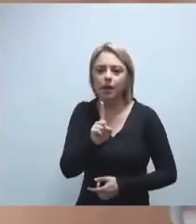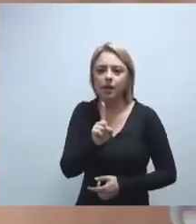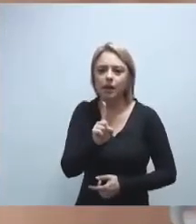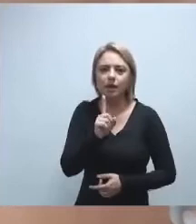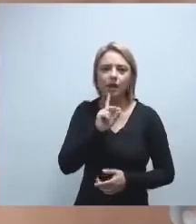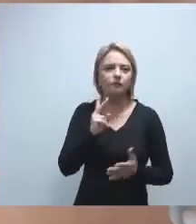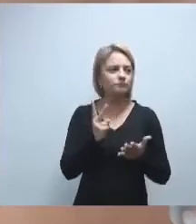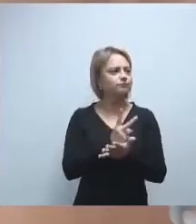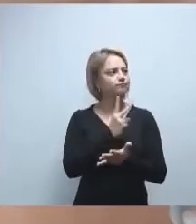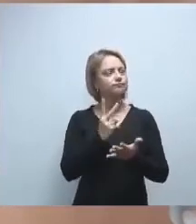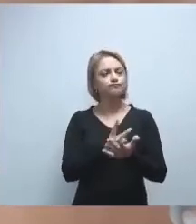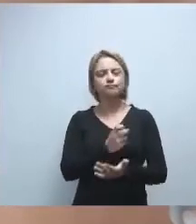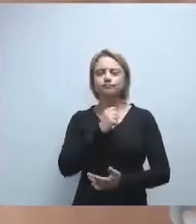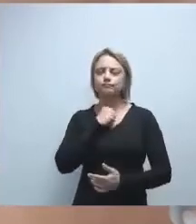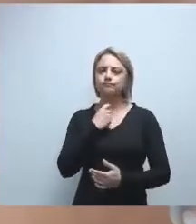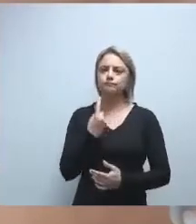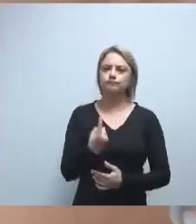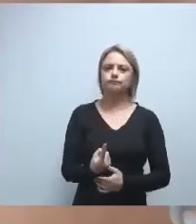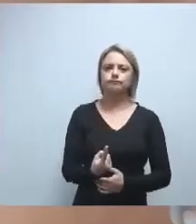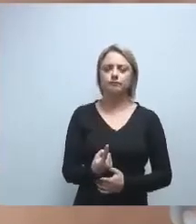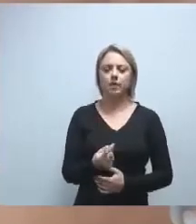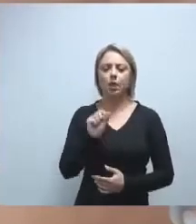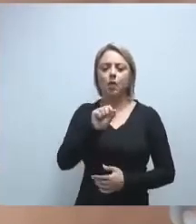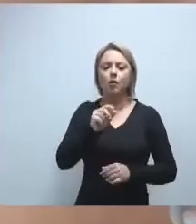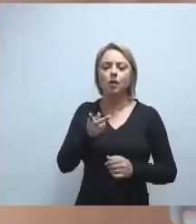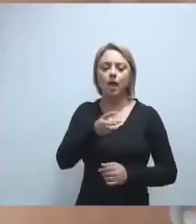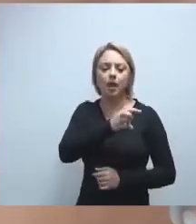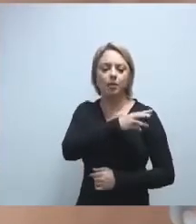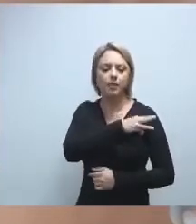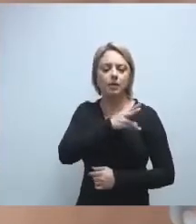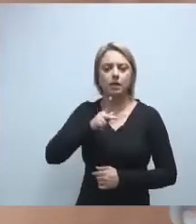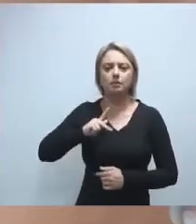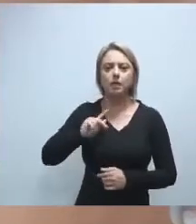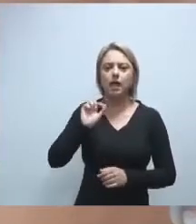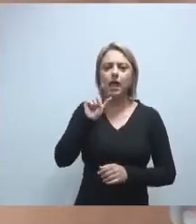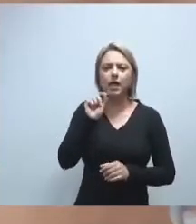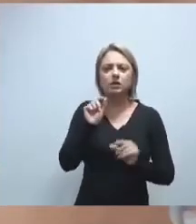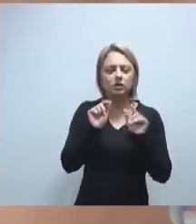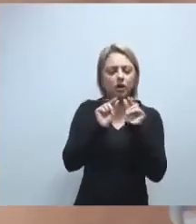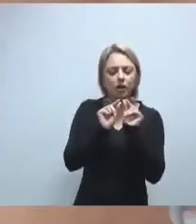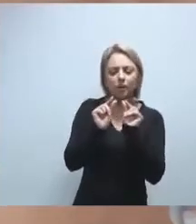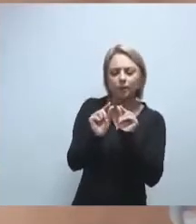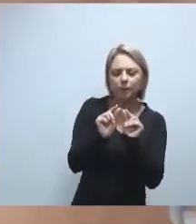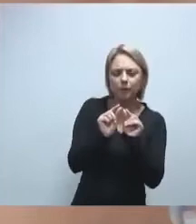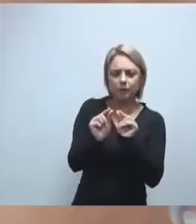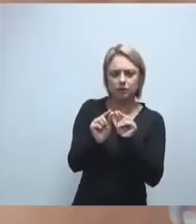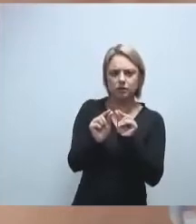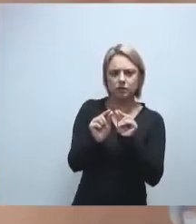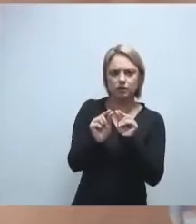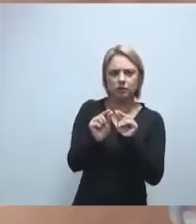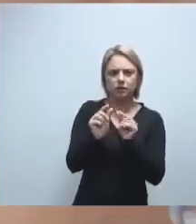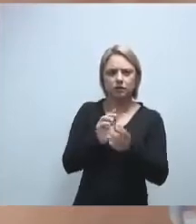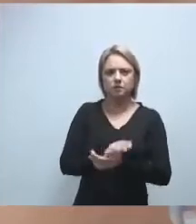público o que era ministério público federal era só uma pontinha de